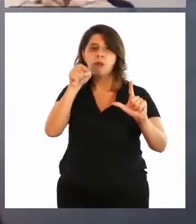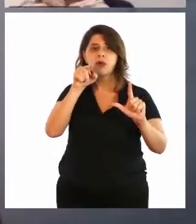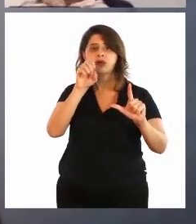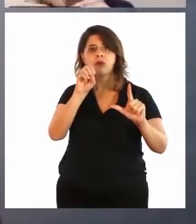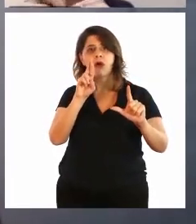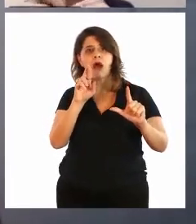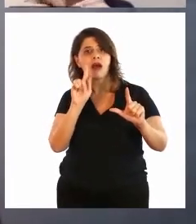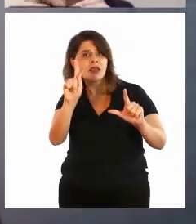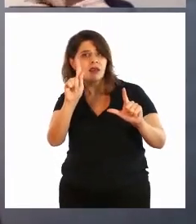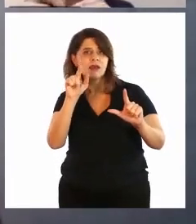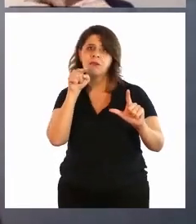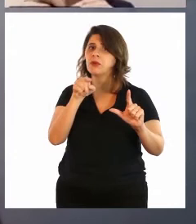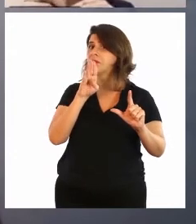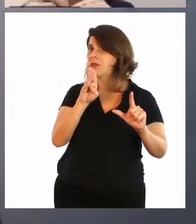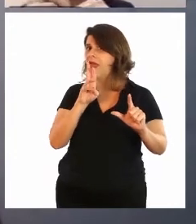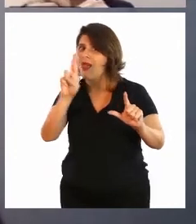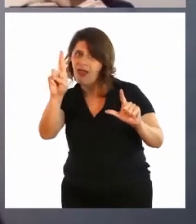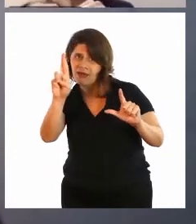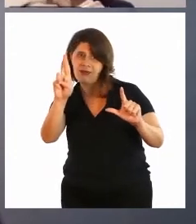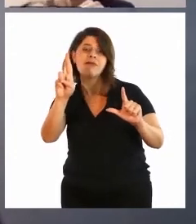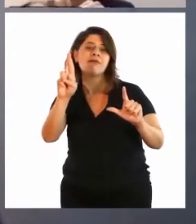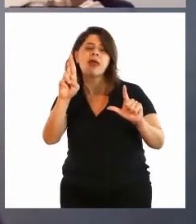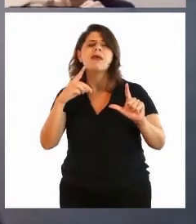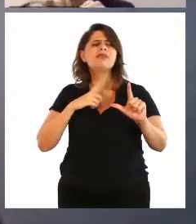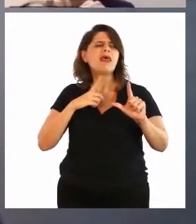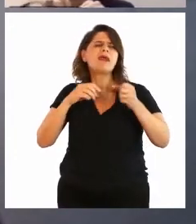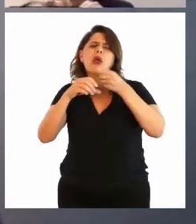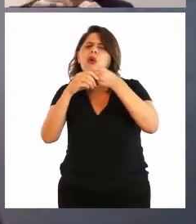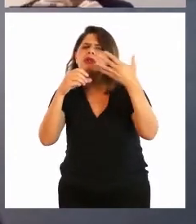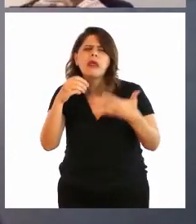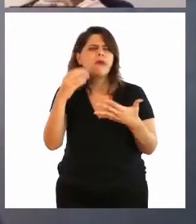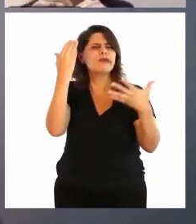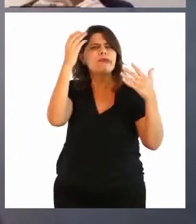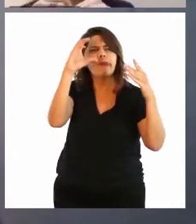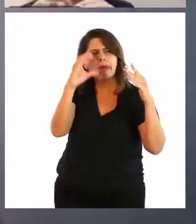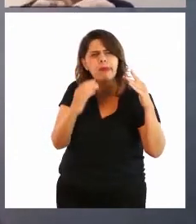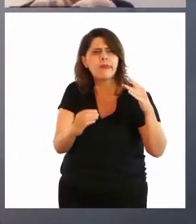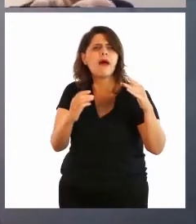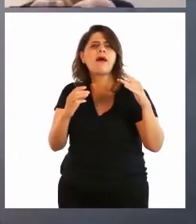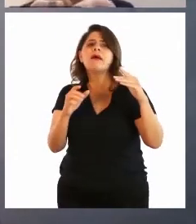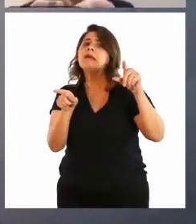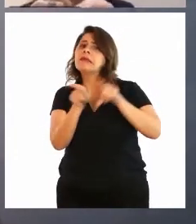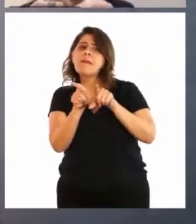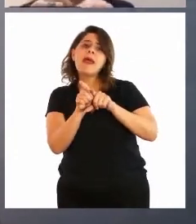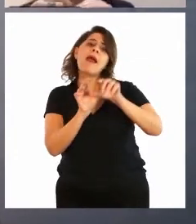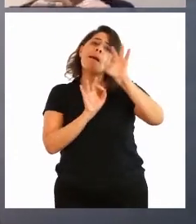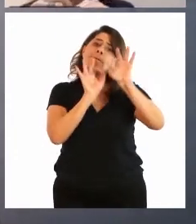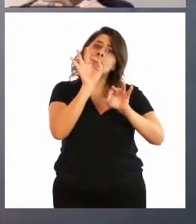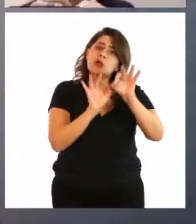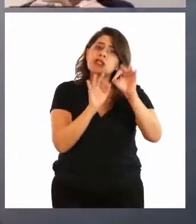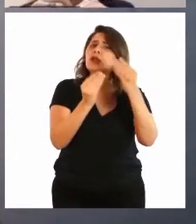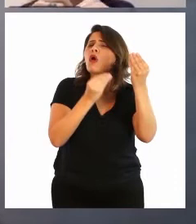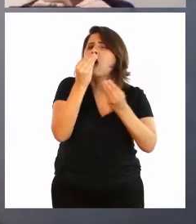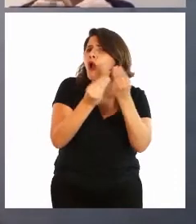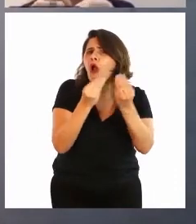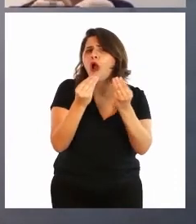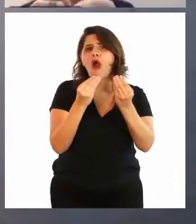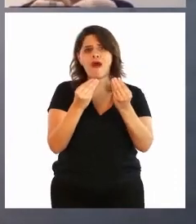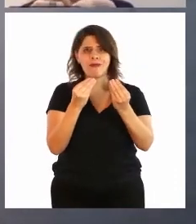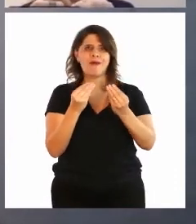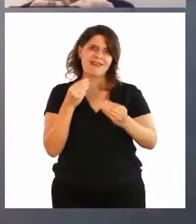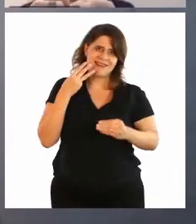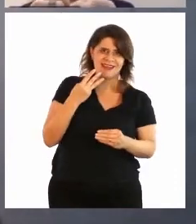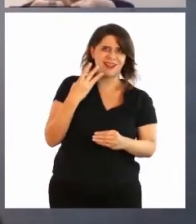onde a gente tem vários conteúdos e informações sobre o projeto da 34ª. Na página Educação